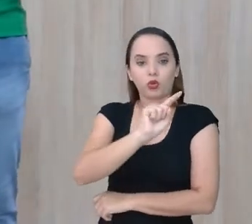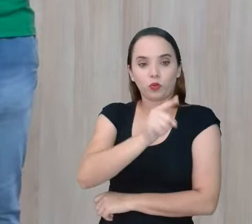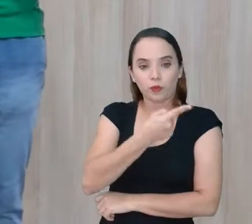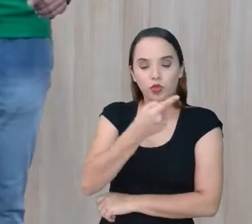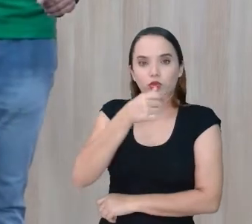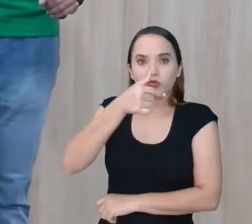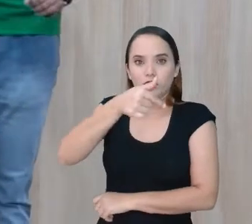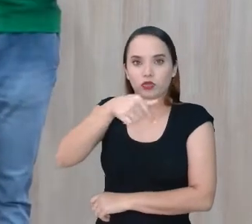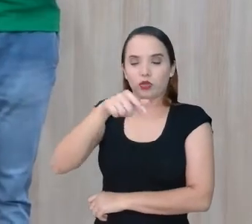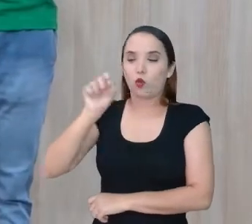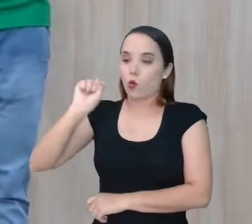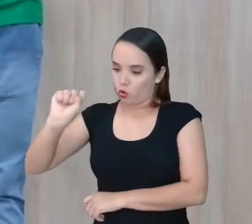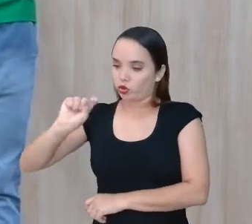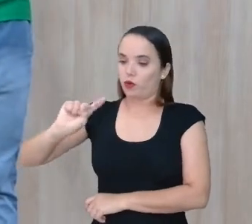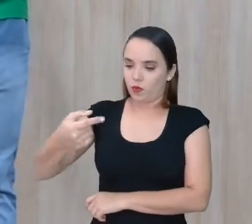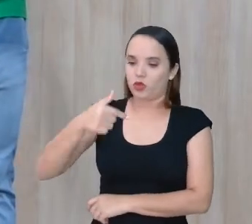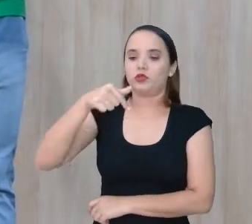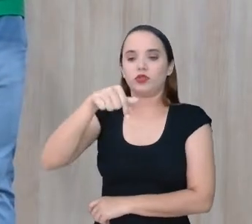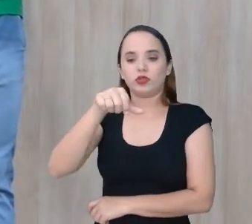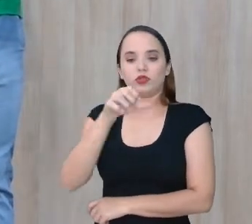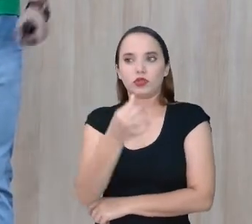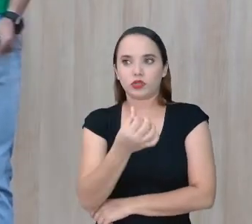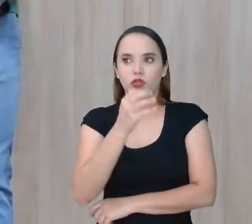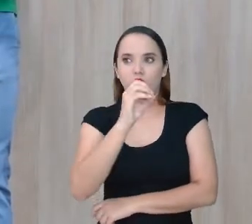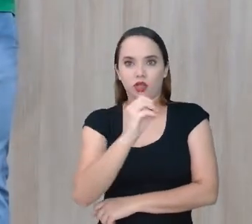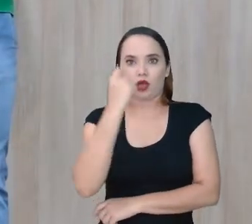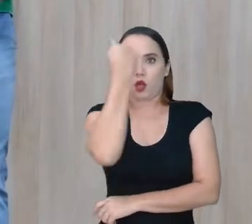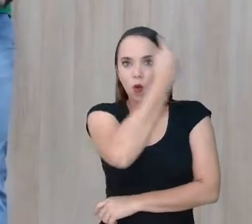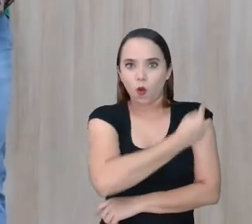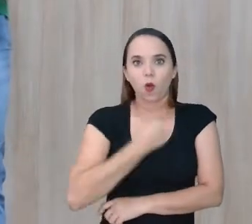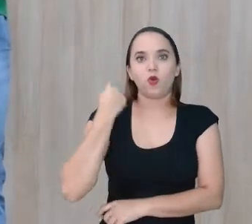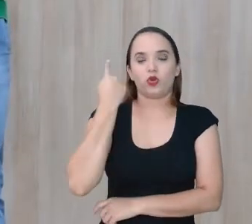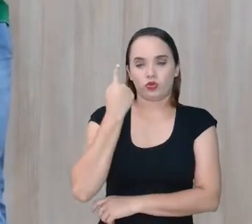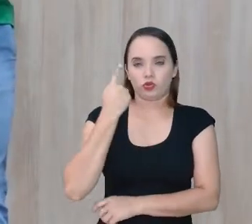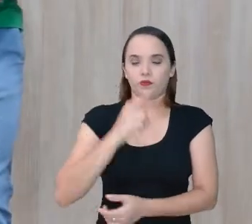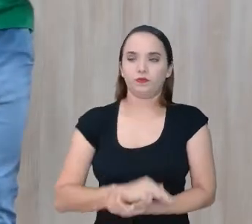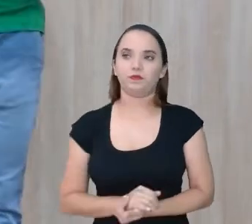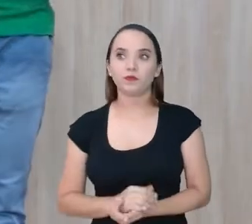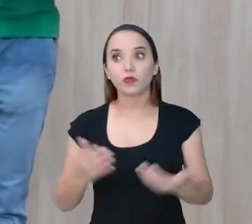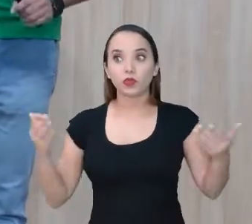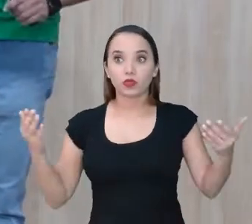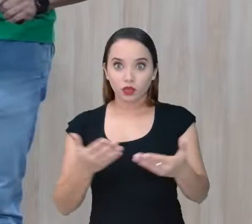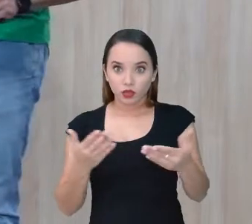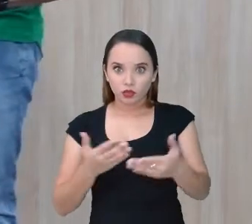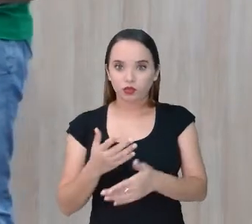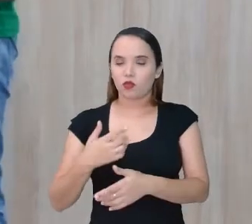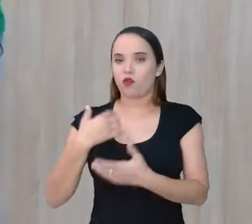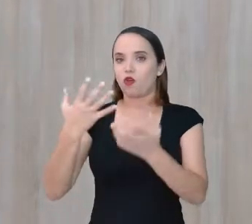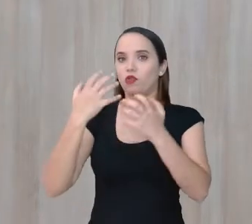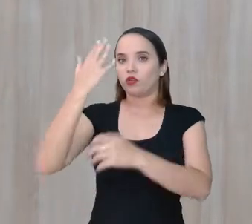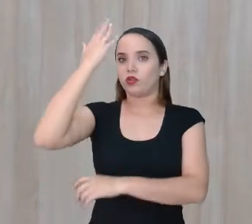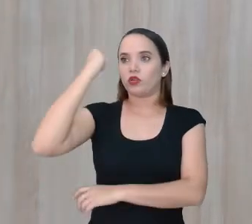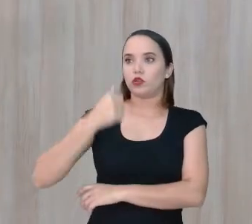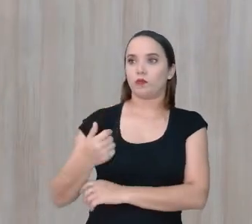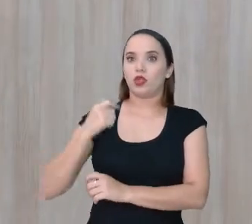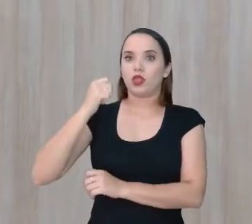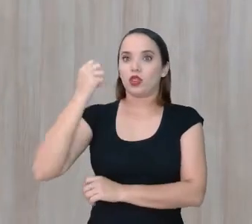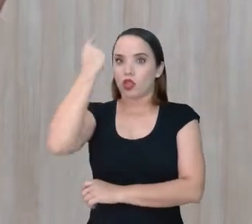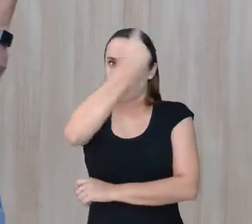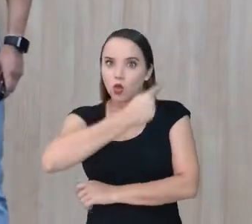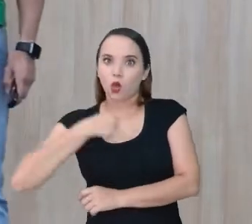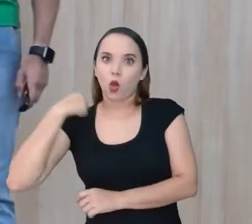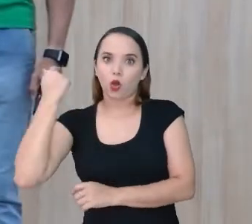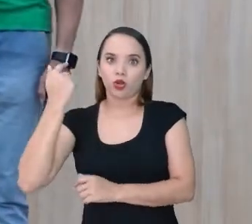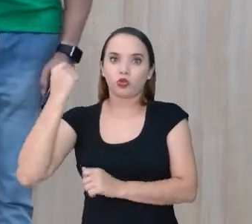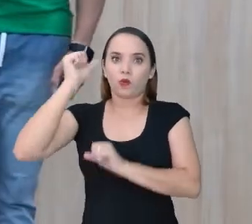8.760 horas em um ano, certo? E eu preciso agora transformar de horas para minuto,